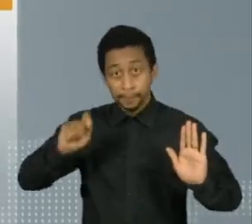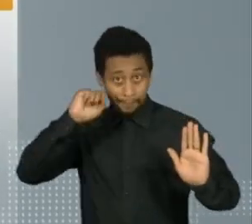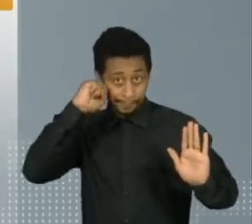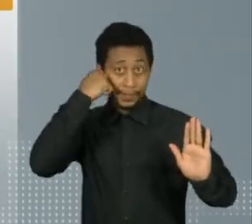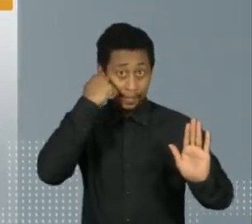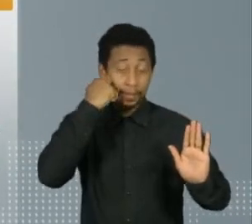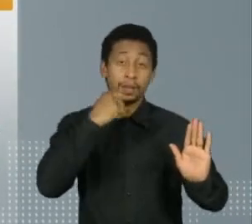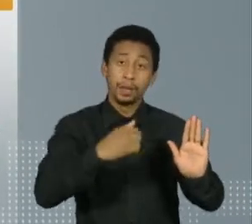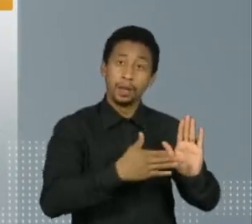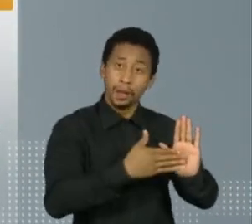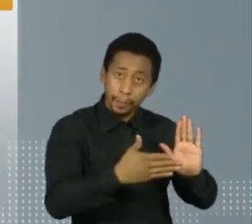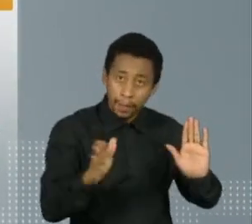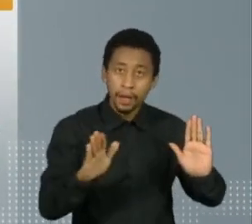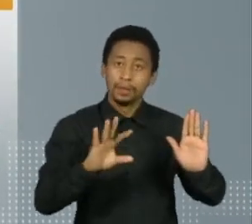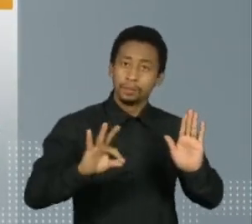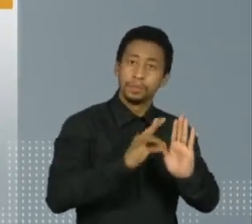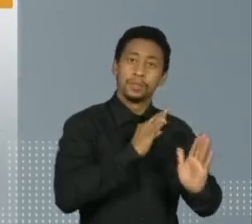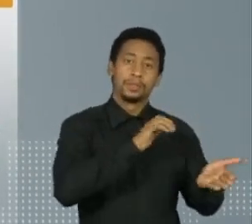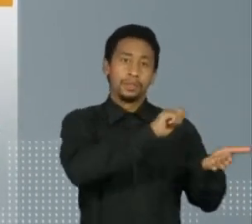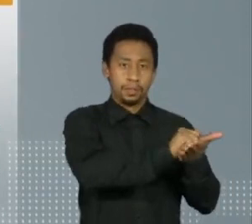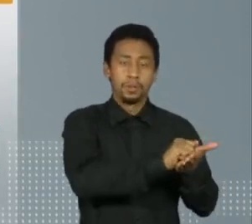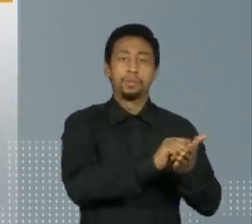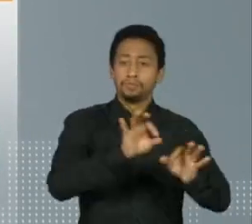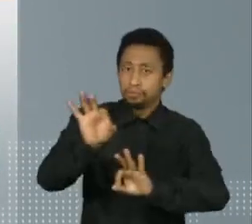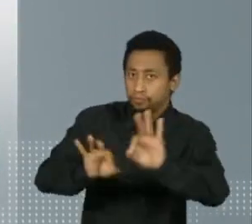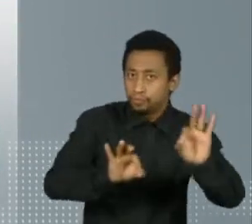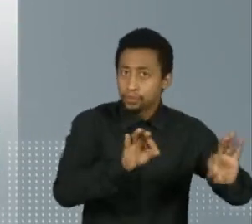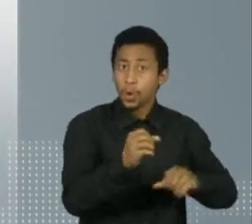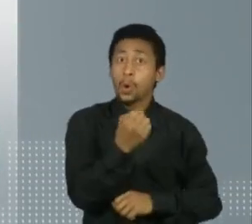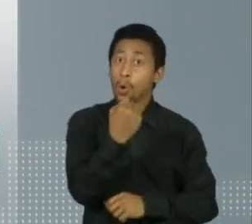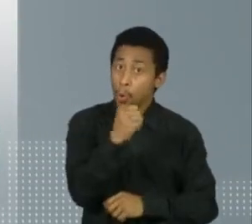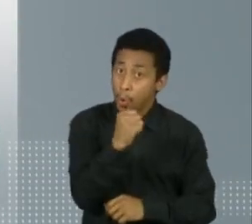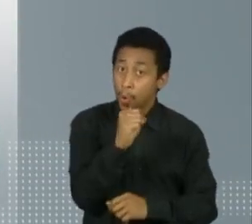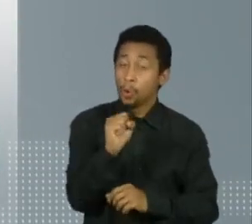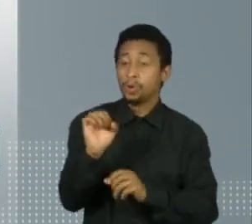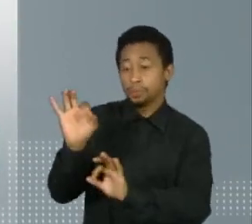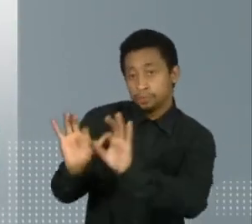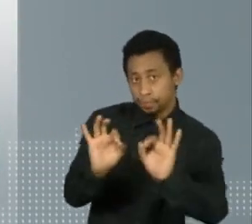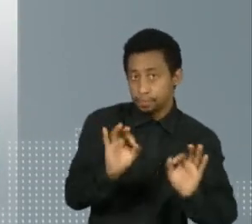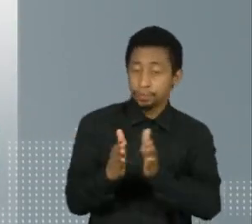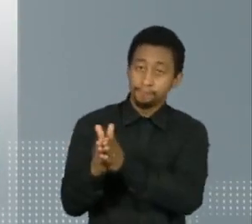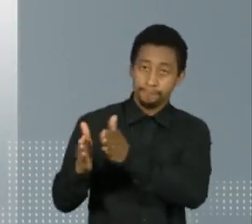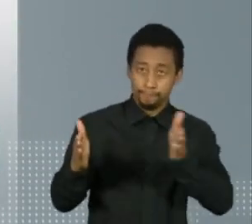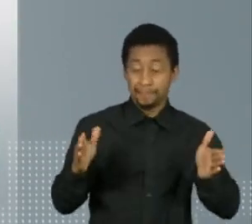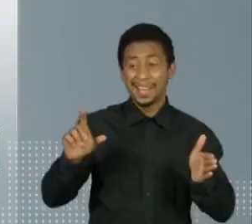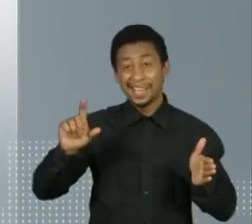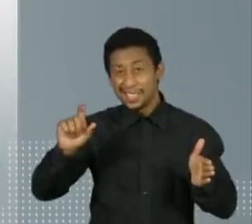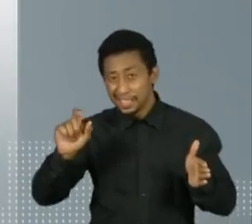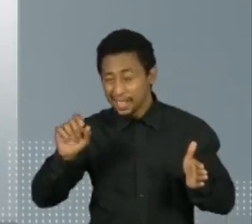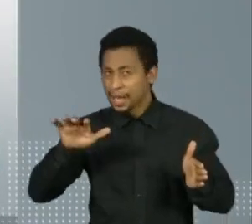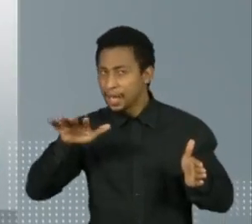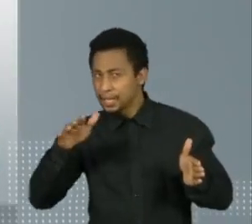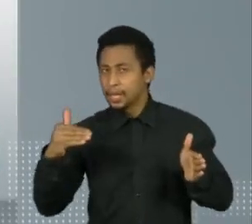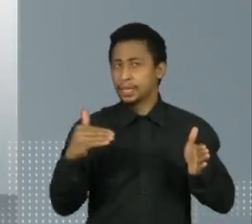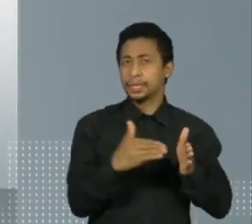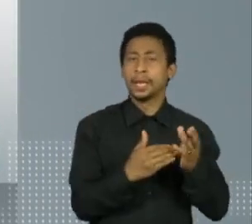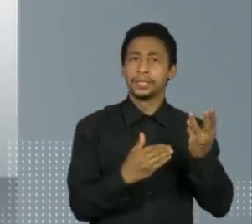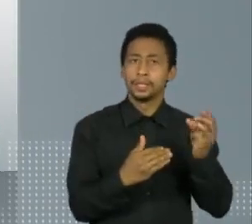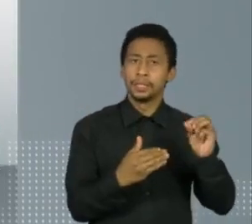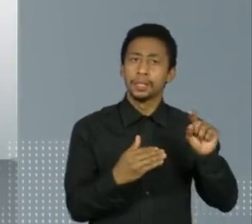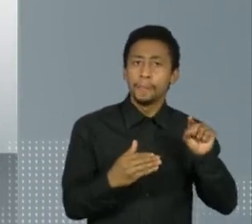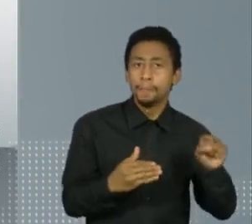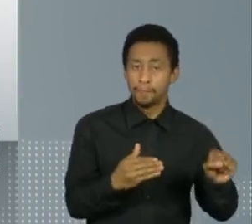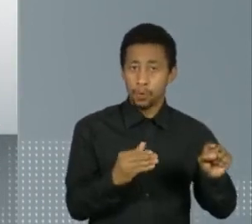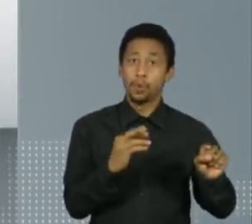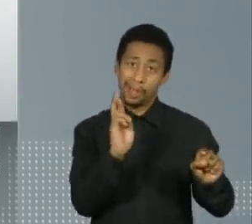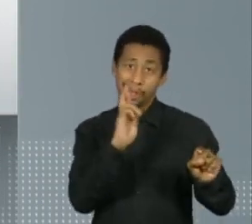inscrições abertas para selecionar 8 iniciativas, que podem receber entre 10 a 30 mil reais cada. A chamada pública vai ser